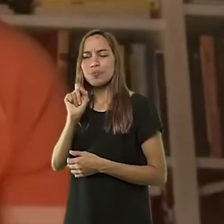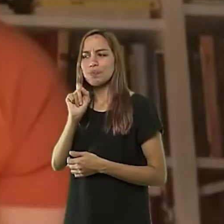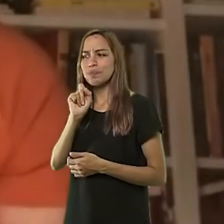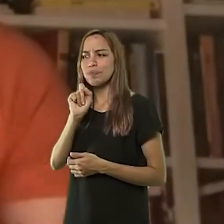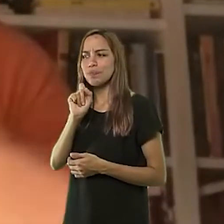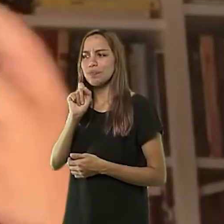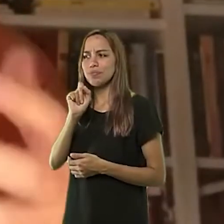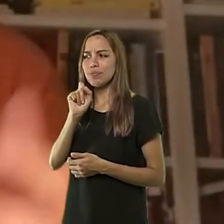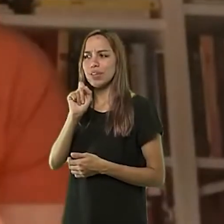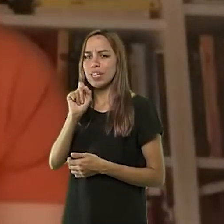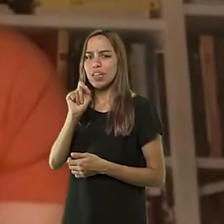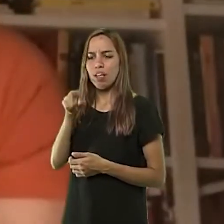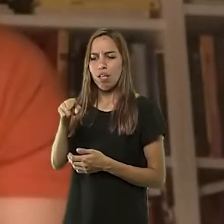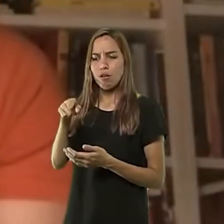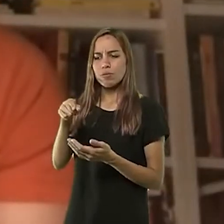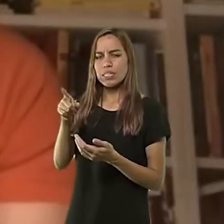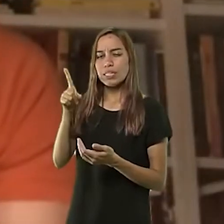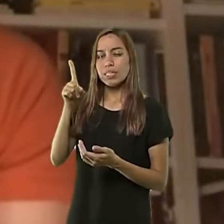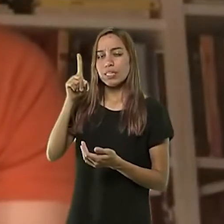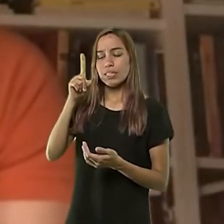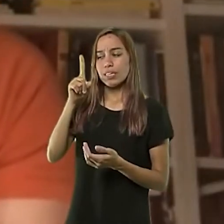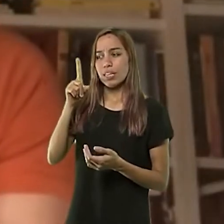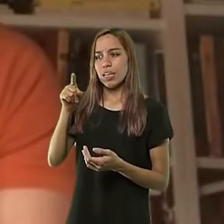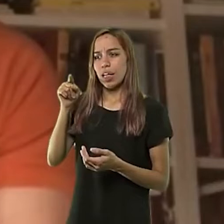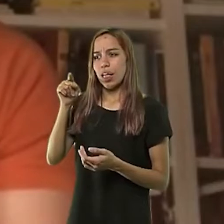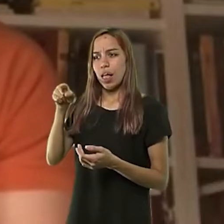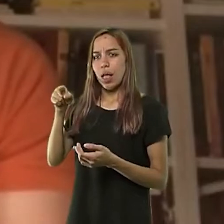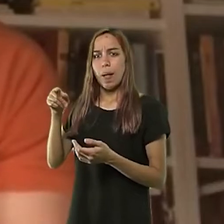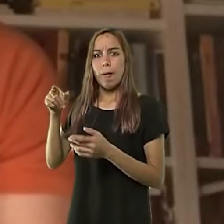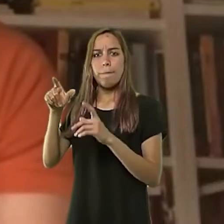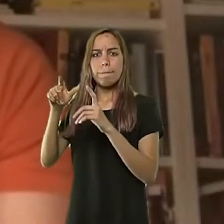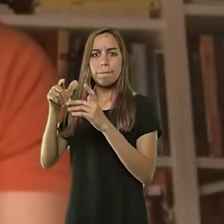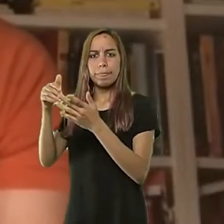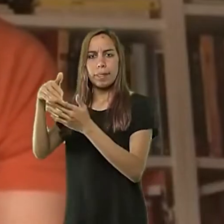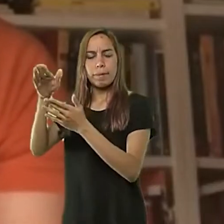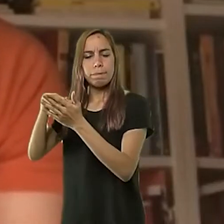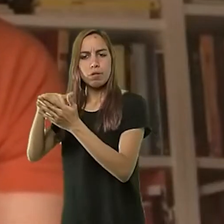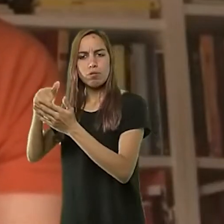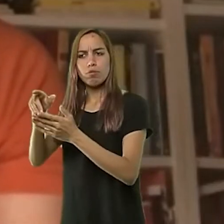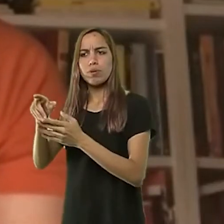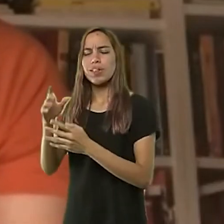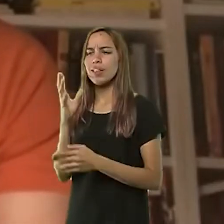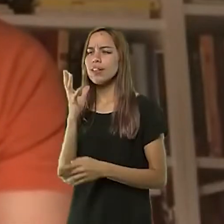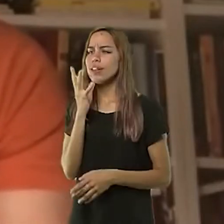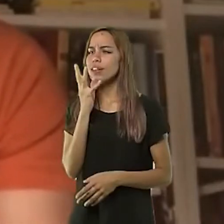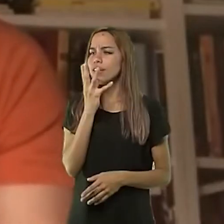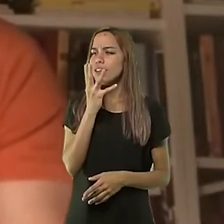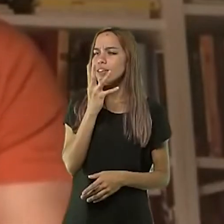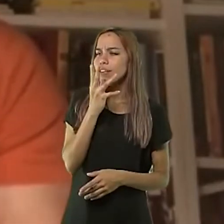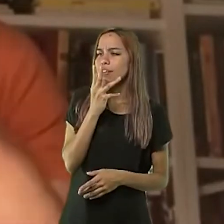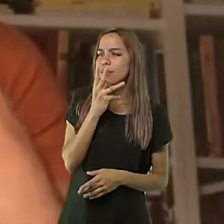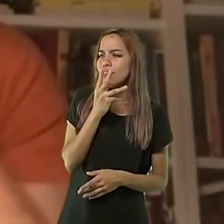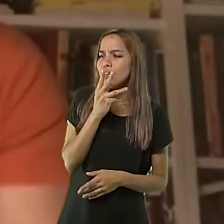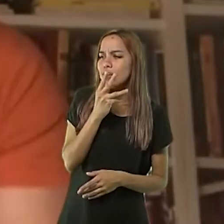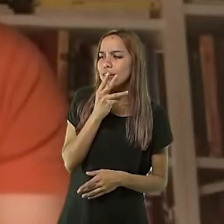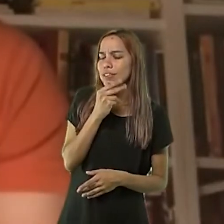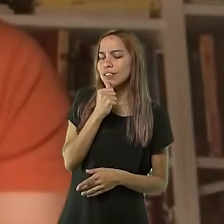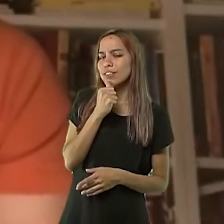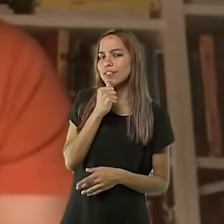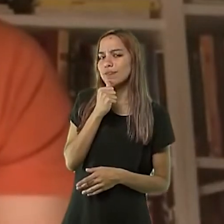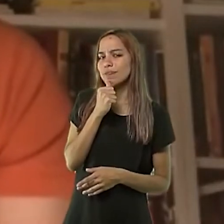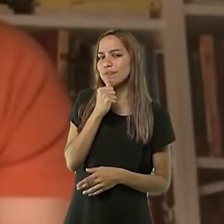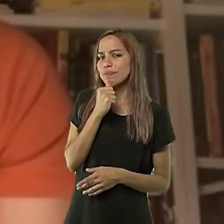durou mais tempo e que foi pintando durante mais tempo dos 3. E ele a certa